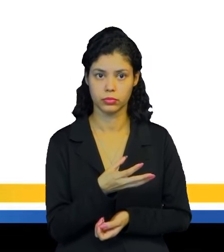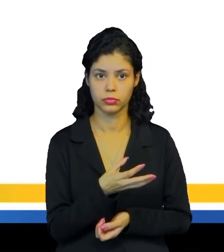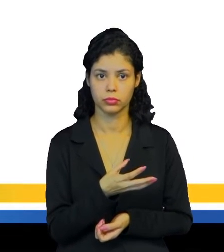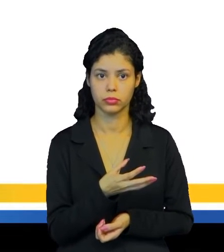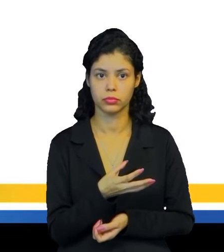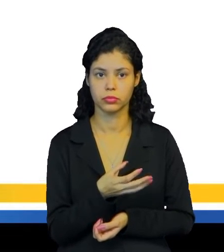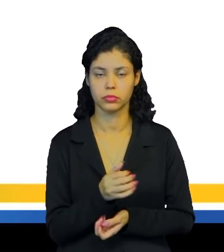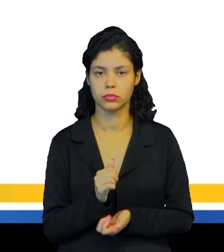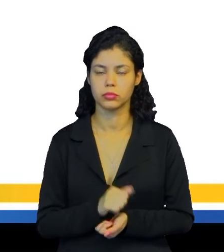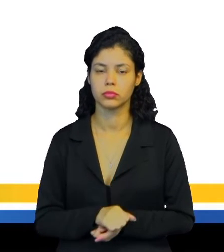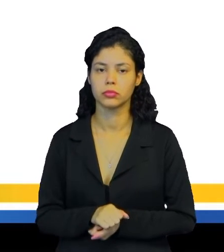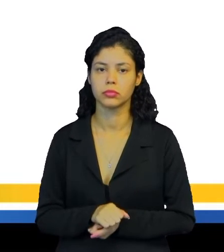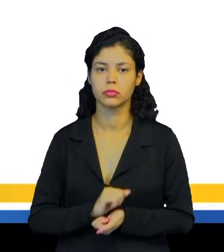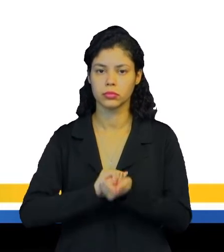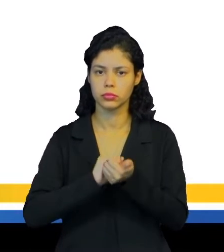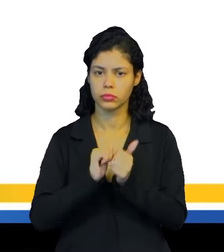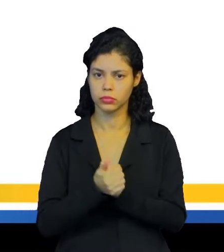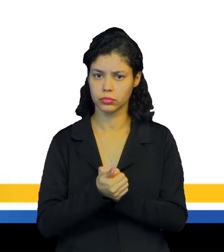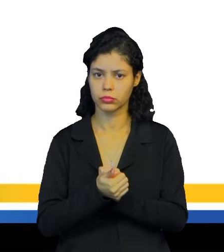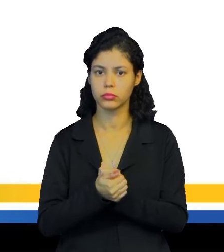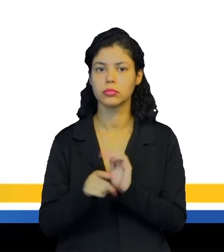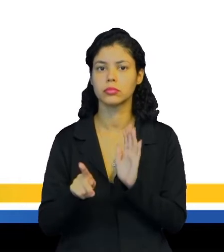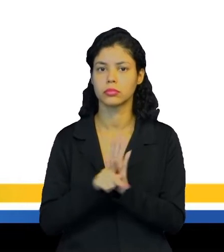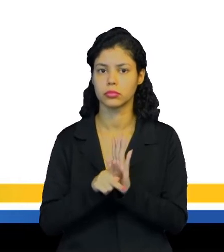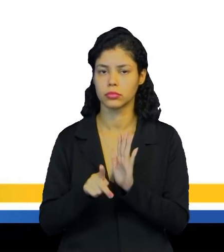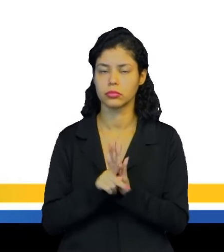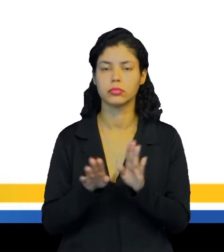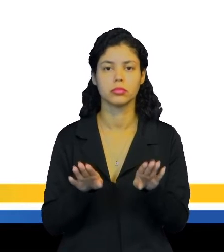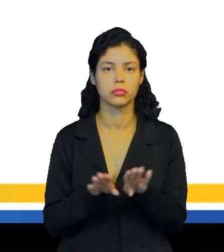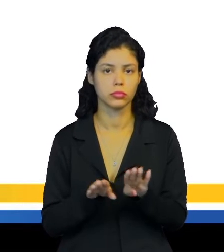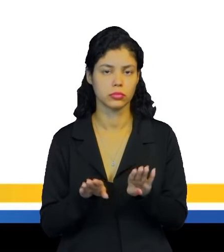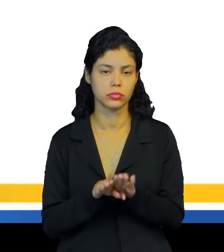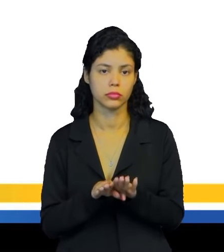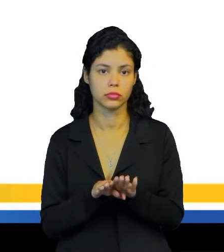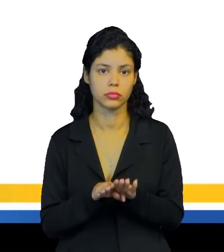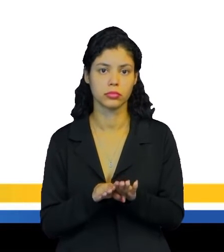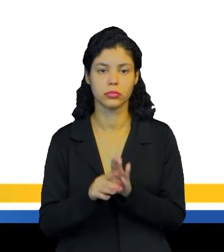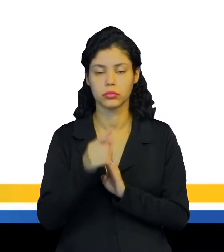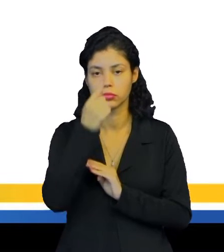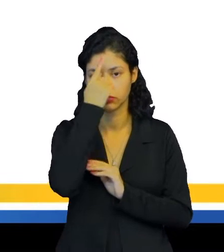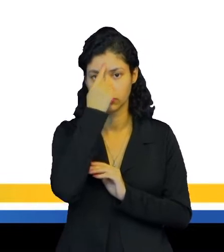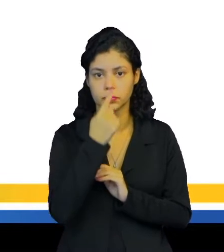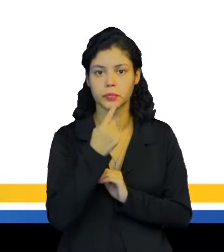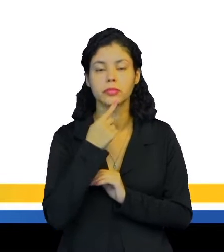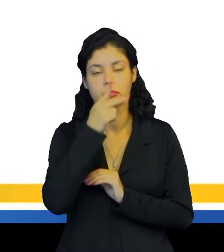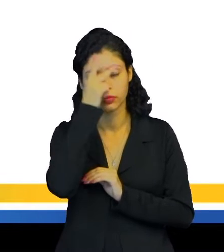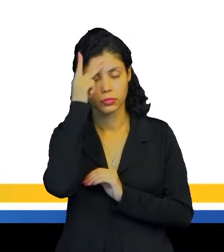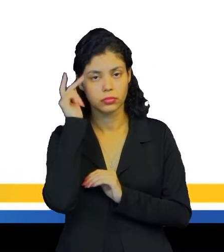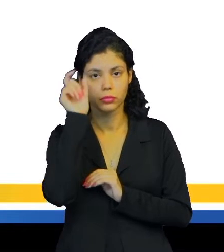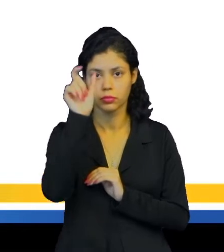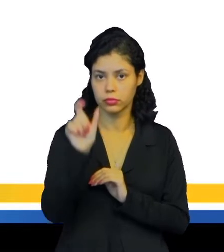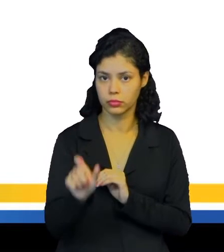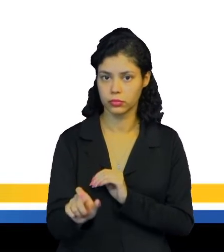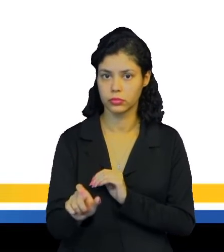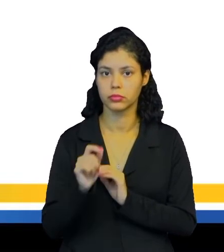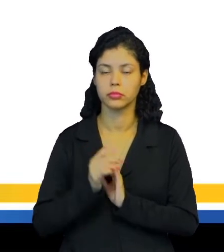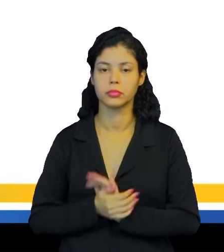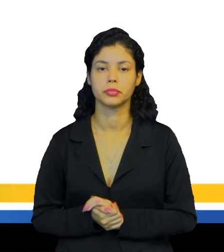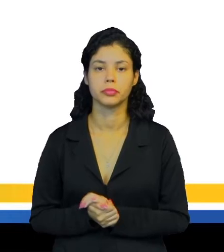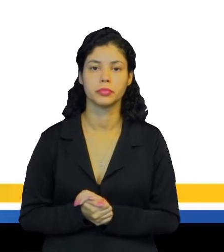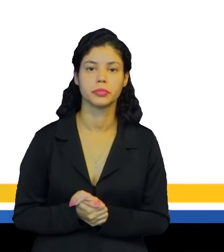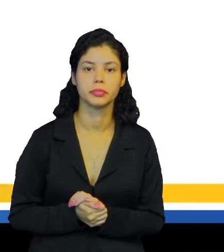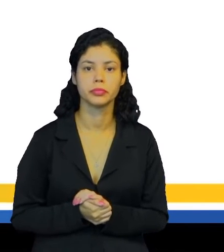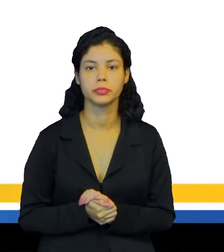novo aspecto aí para o diretor e também aquele que vai encenar, ou seja, o ator, né?